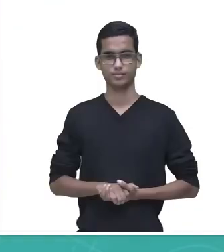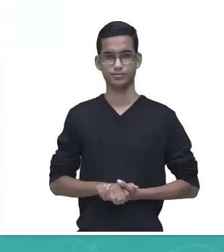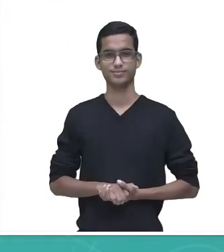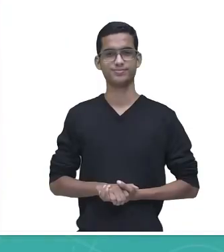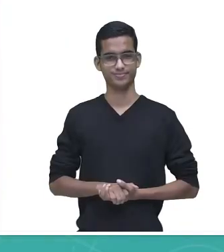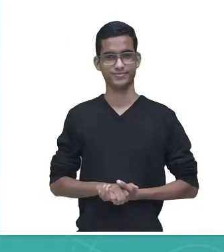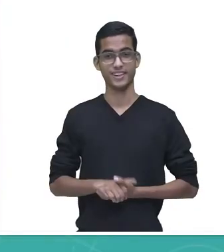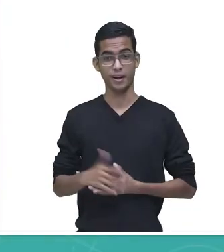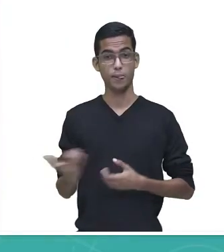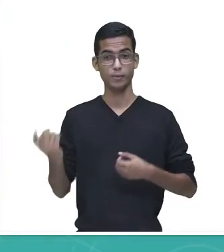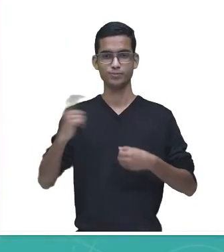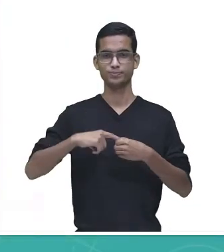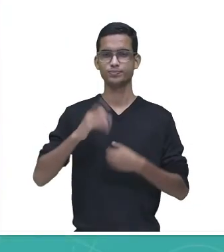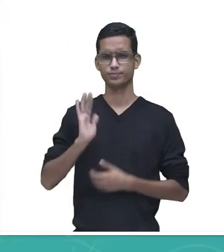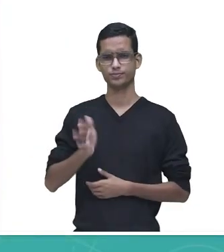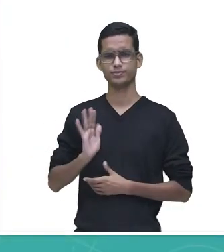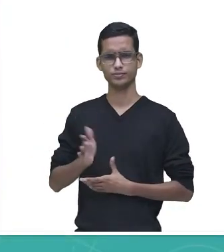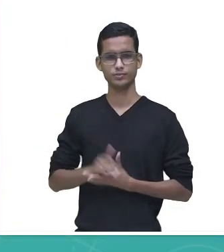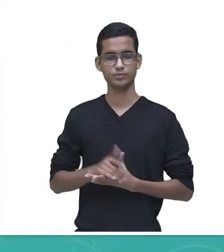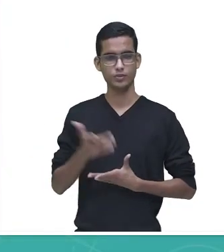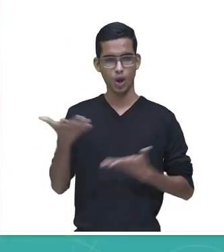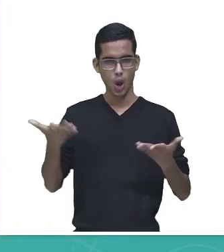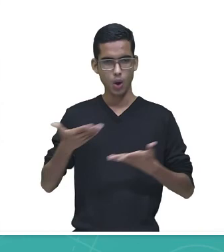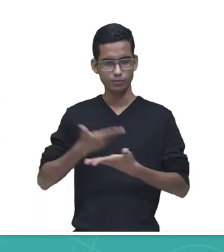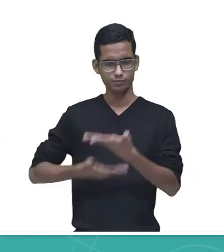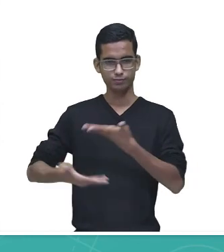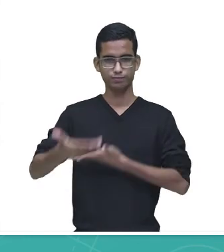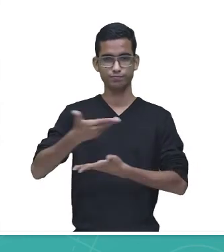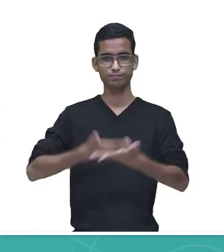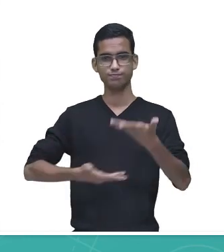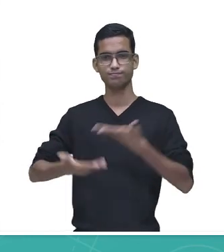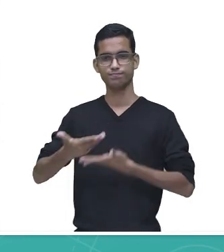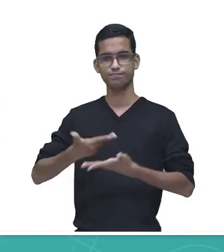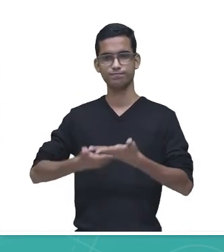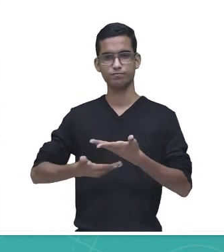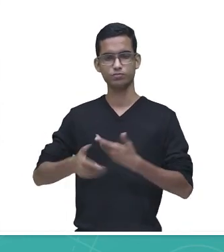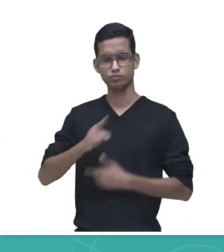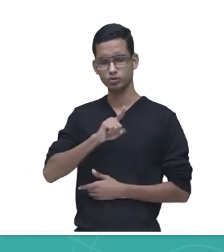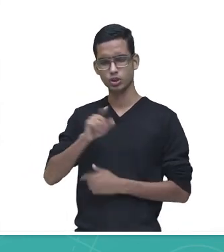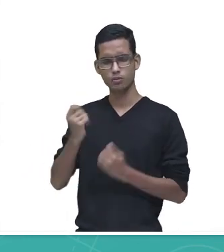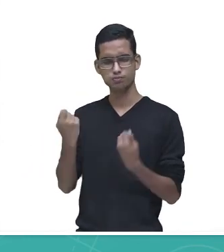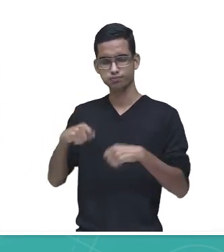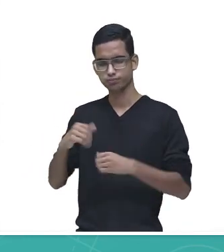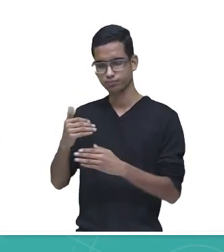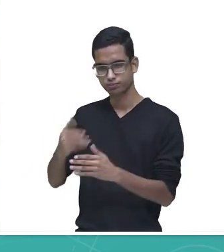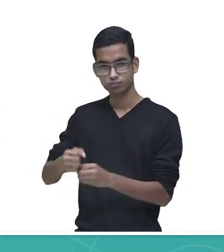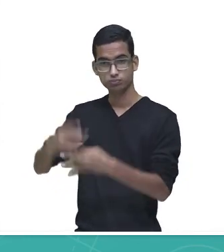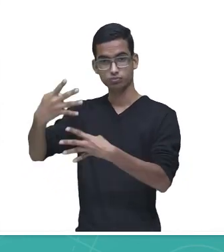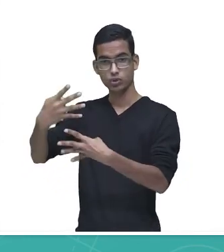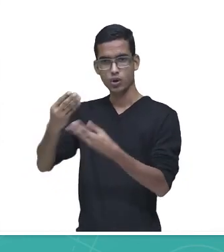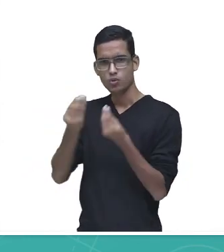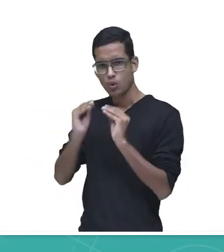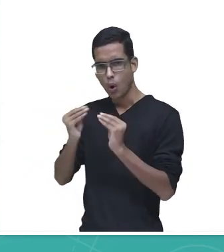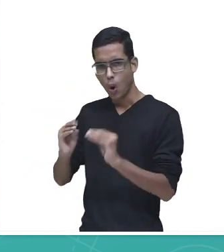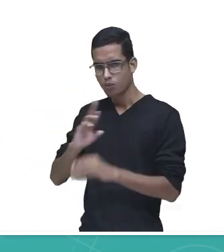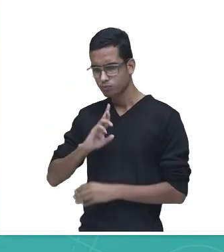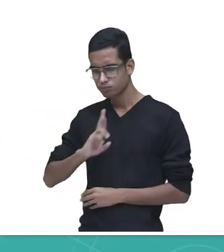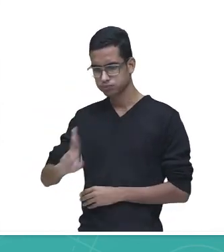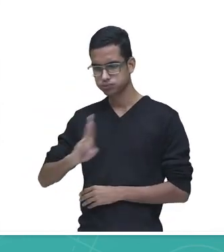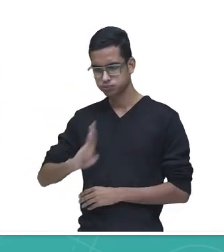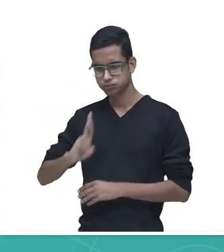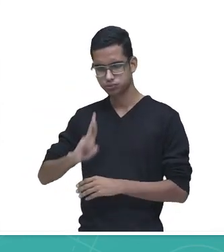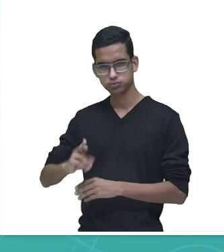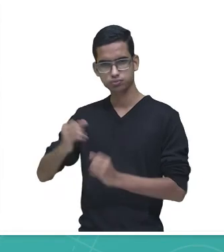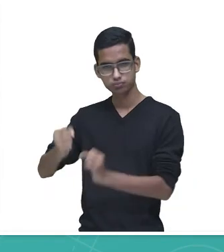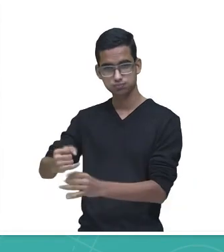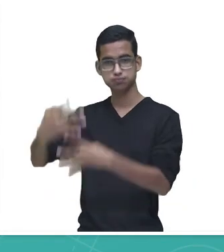Estamos de volta nesse momento da nossa interatividade. Você pode responder aí pelo nosso chat. Como falei para você durante a